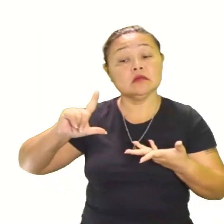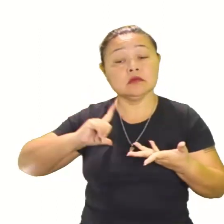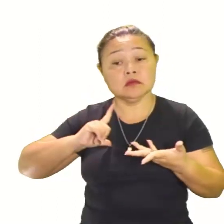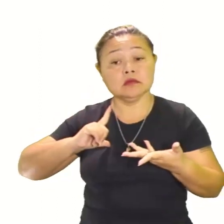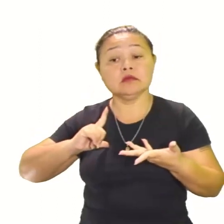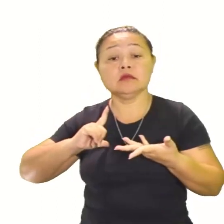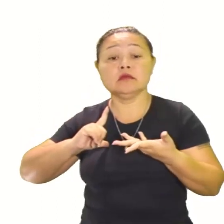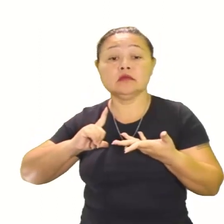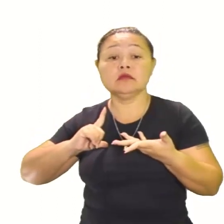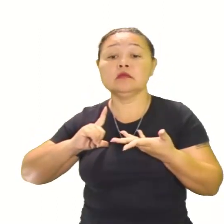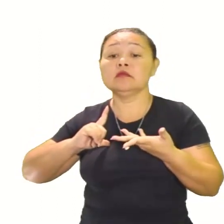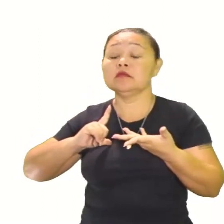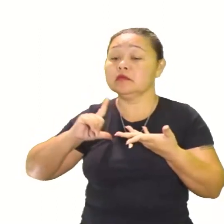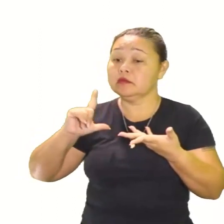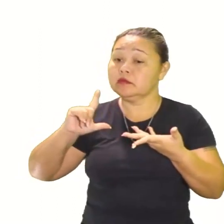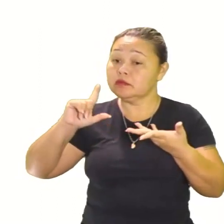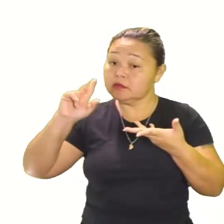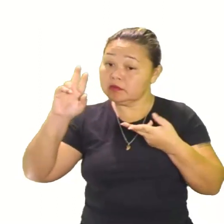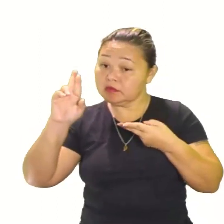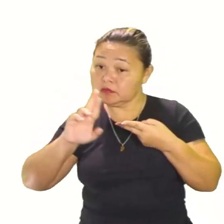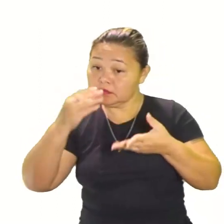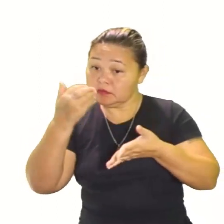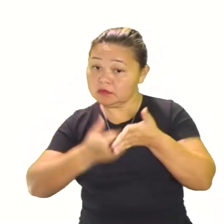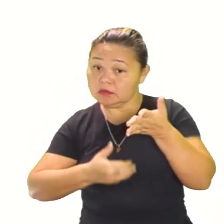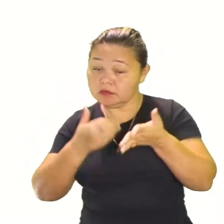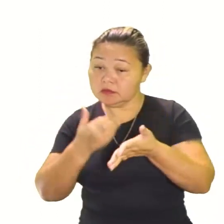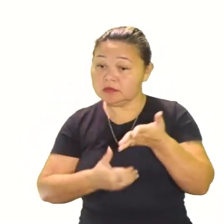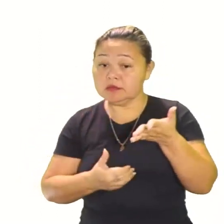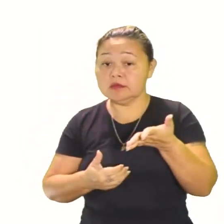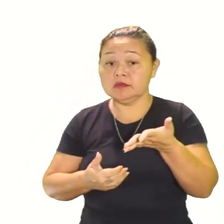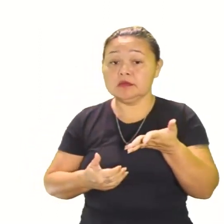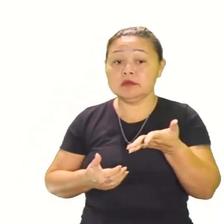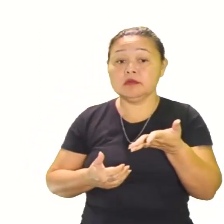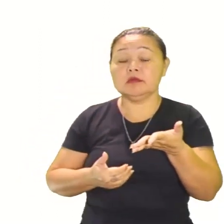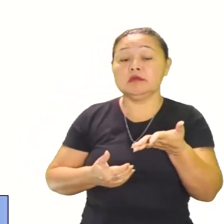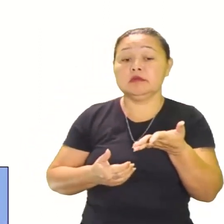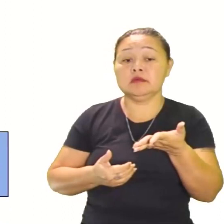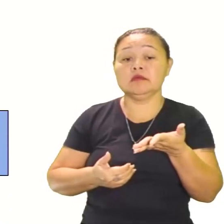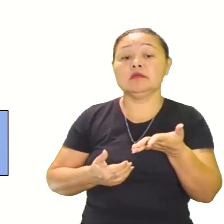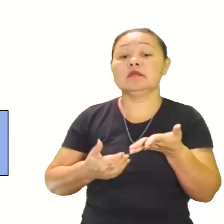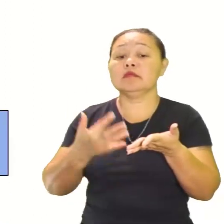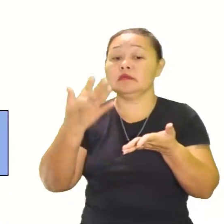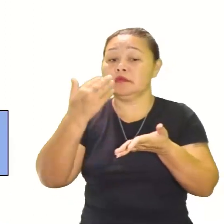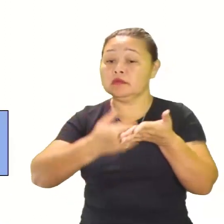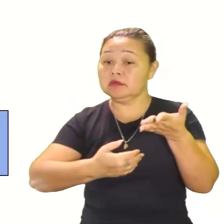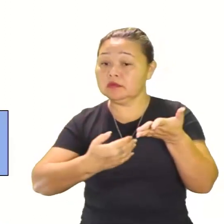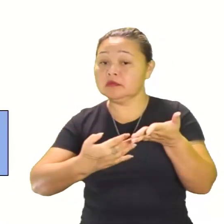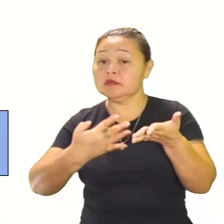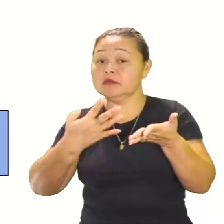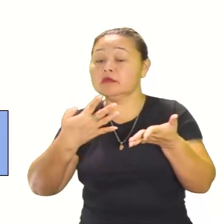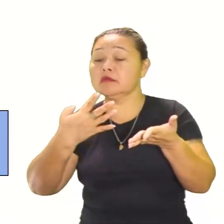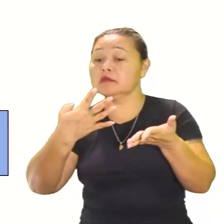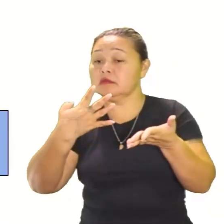já sabemos que é o resultado de uma subtração. Então, o faturamento menos o que ele arrecadou no ano anterior tem que